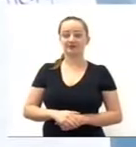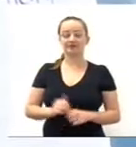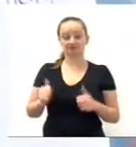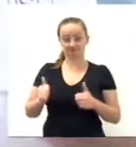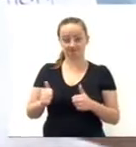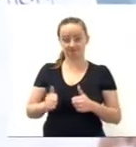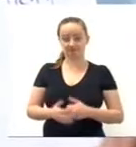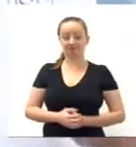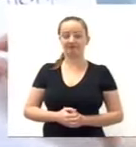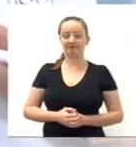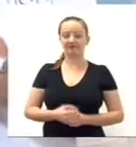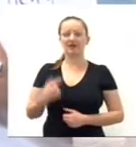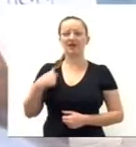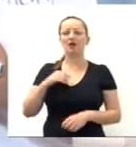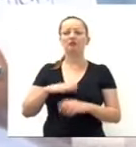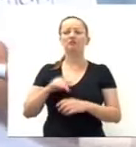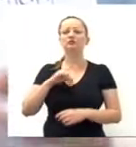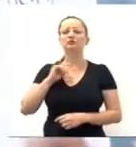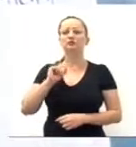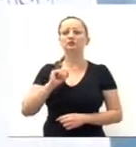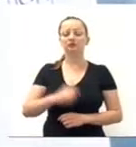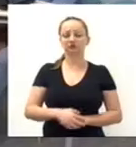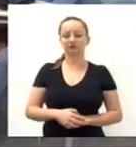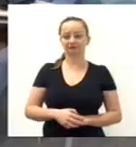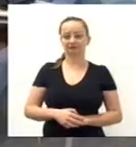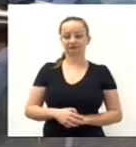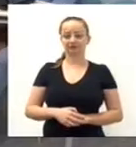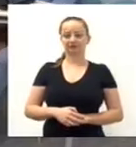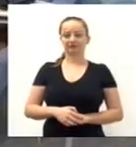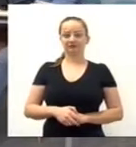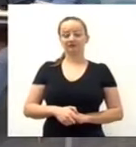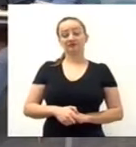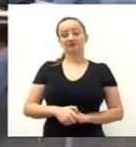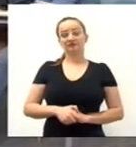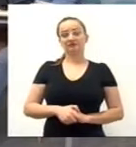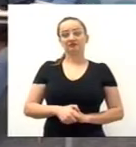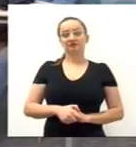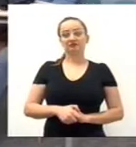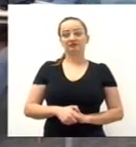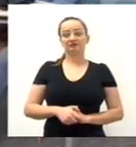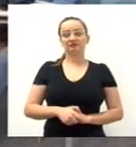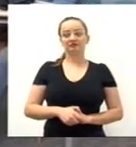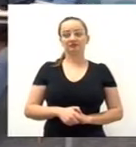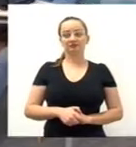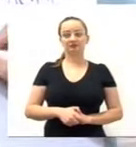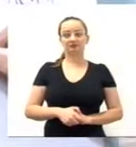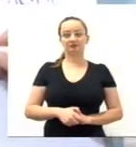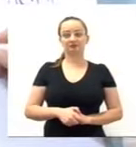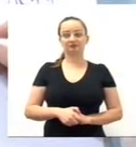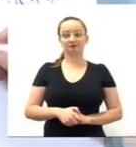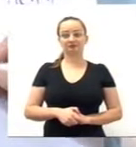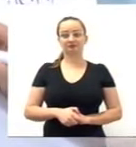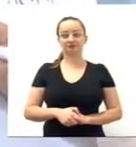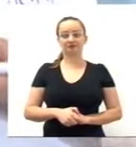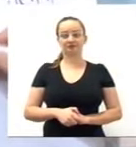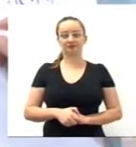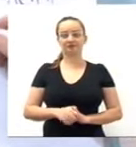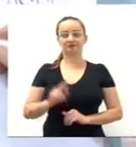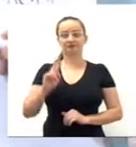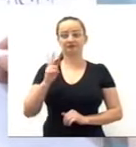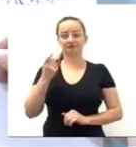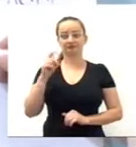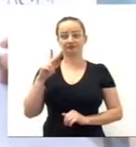certo? E aí, o que eu vou ter aqui? Né? Fazendo aqui, eu vou ter hipotenusa